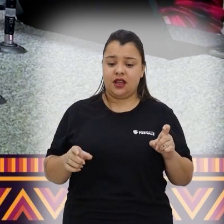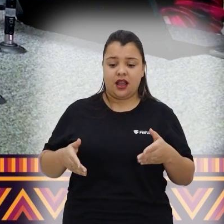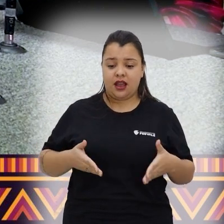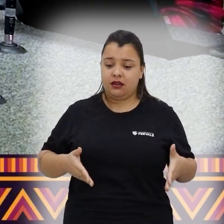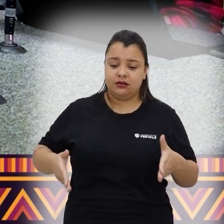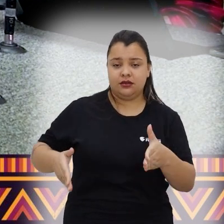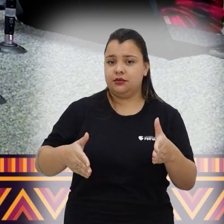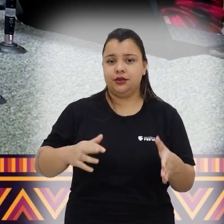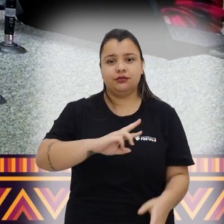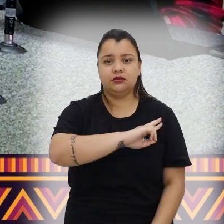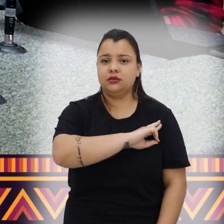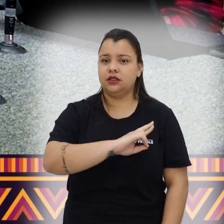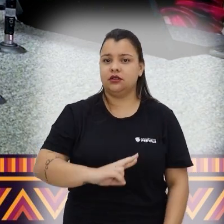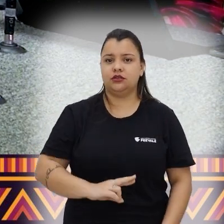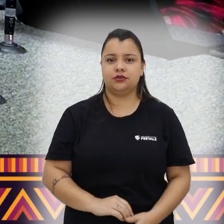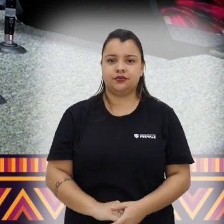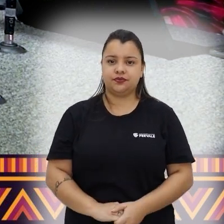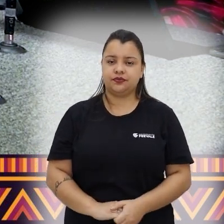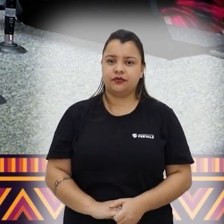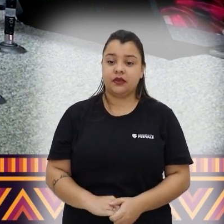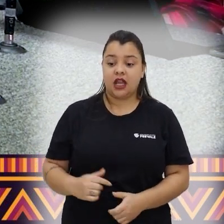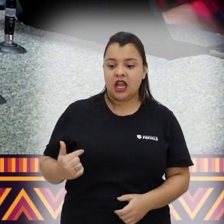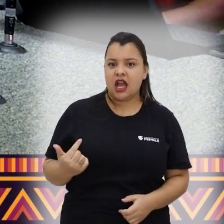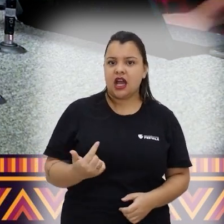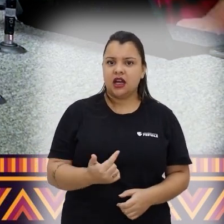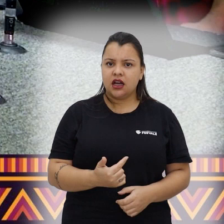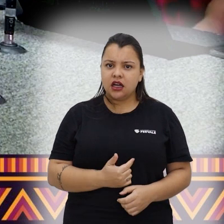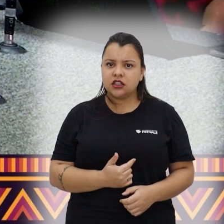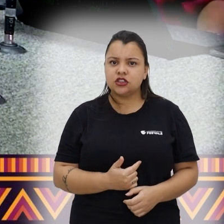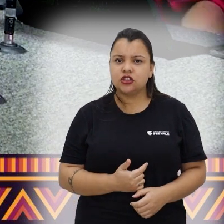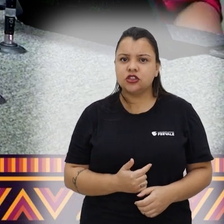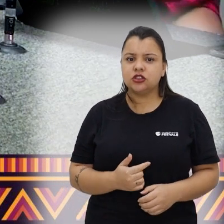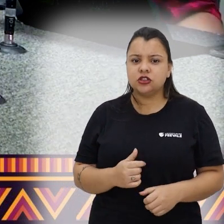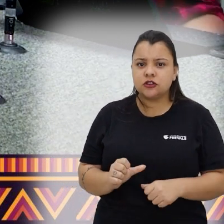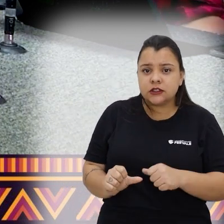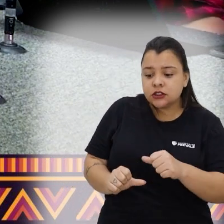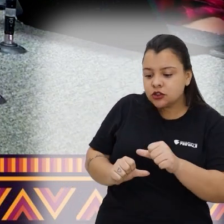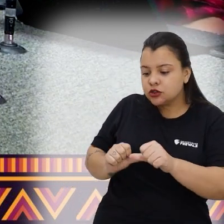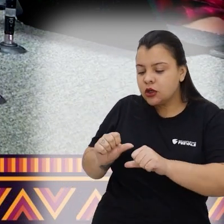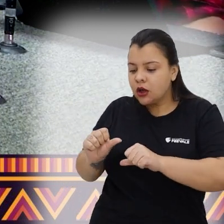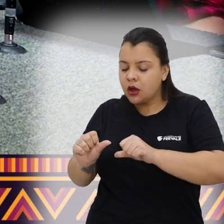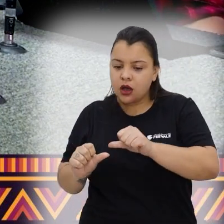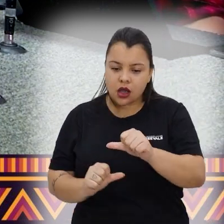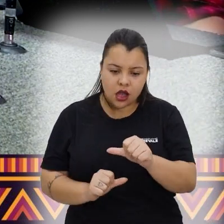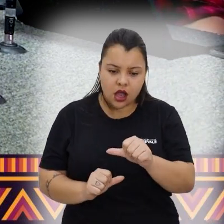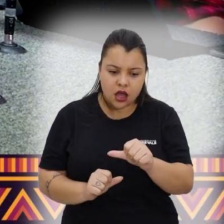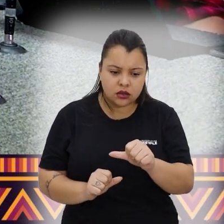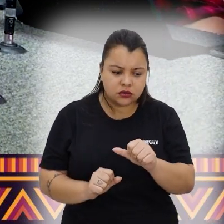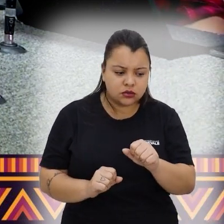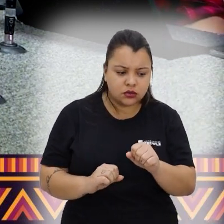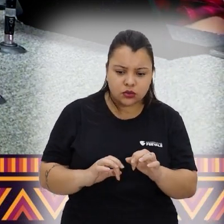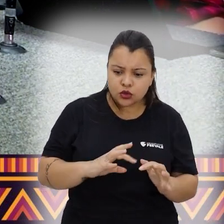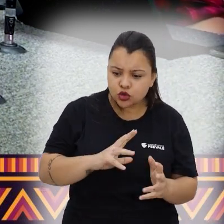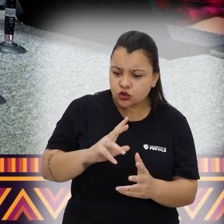da religiosidade. Que aí a gente vai transitar por tudo aquilo que nos é caro e